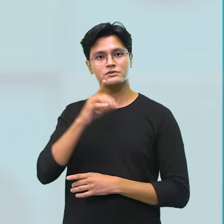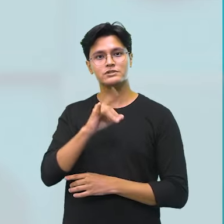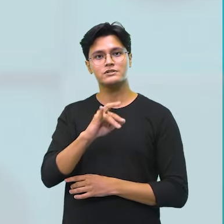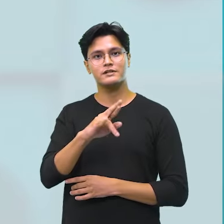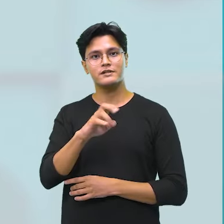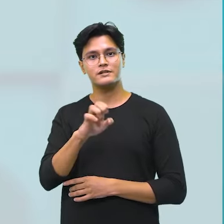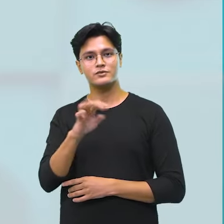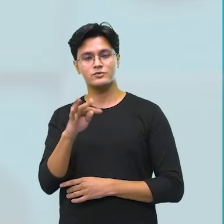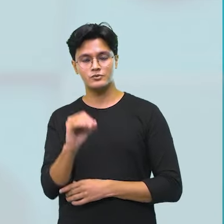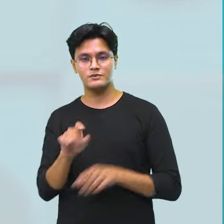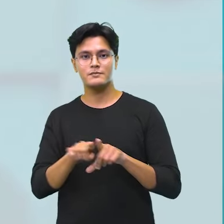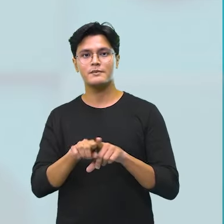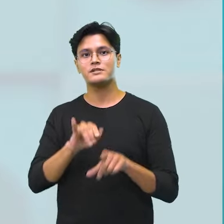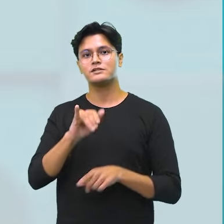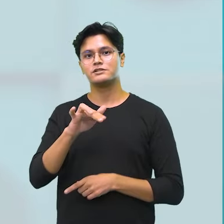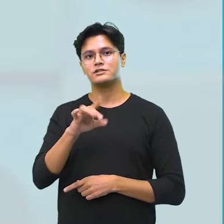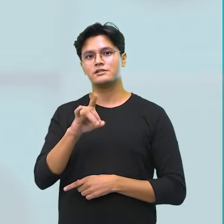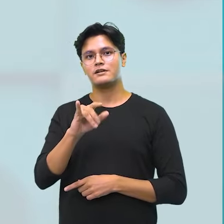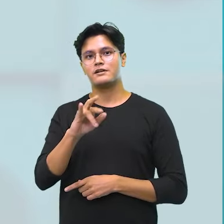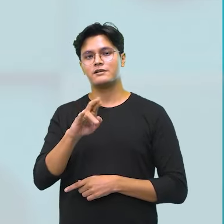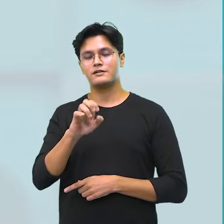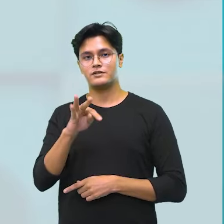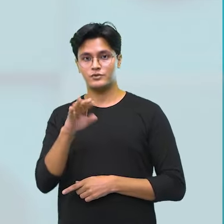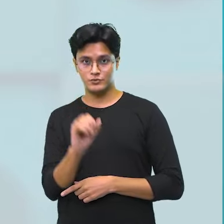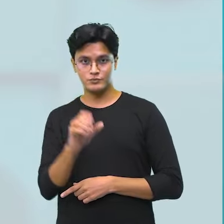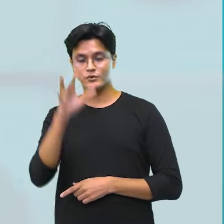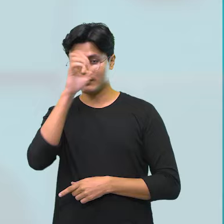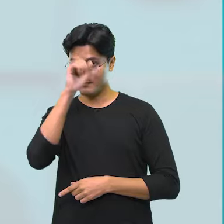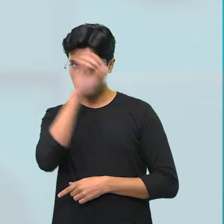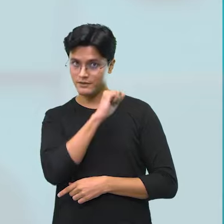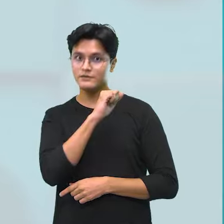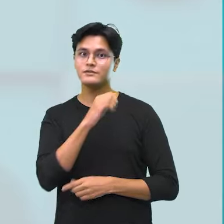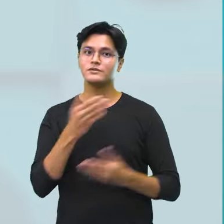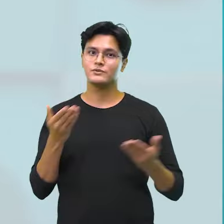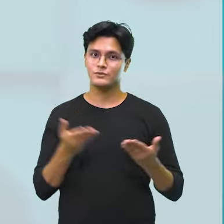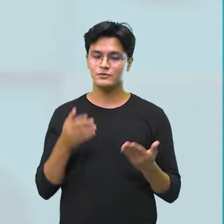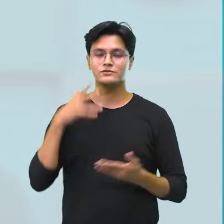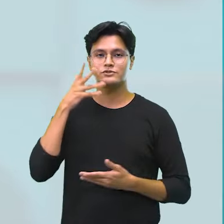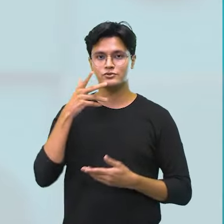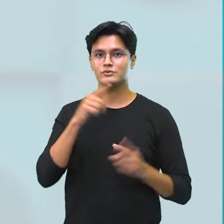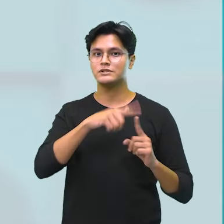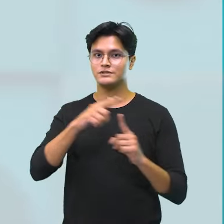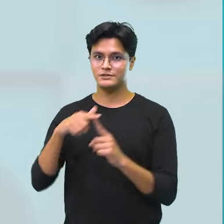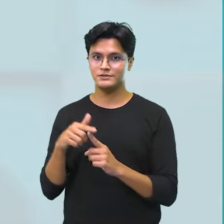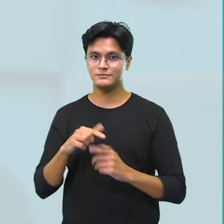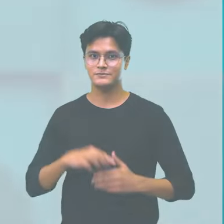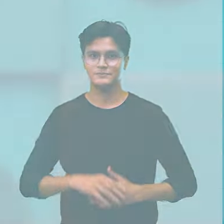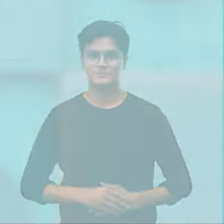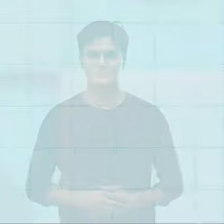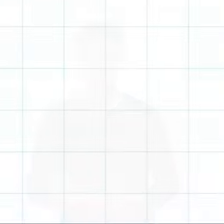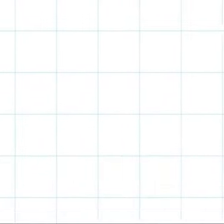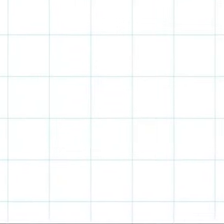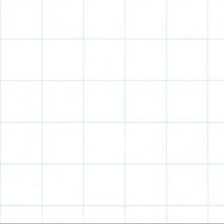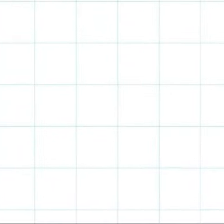vamos aprender mais aí na nossa aula sobre os discursos direto e indireto. Vamos lá?